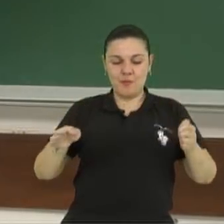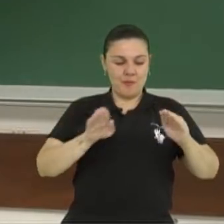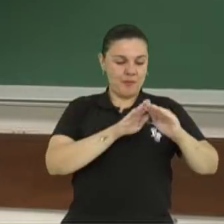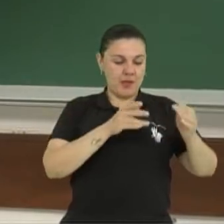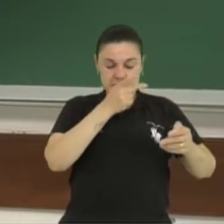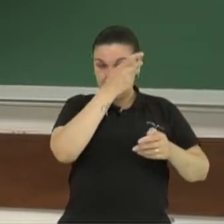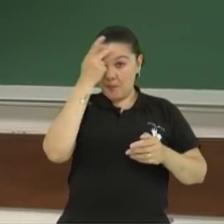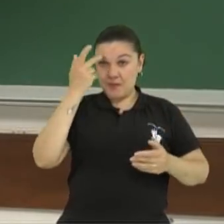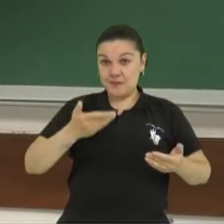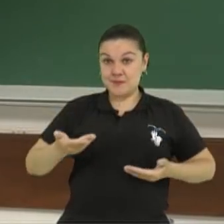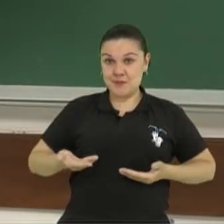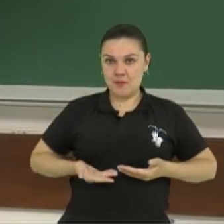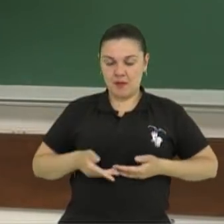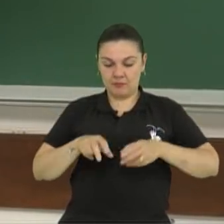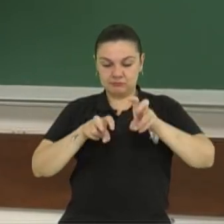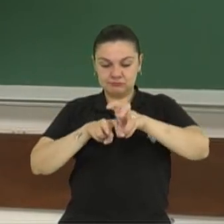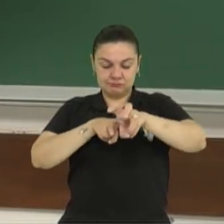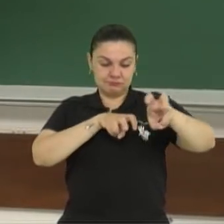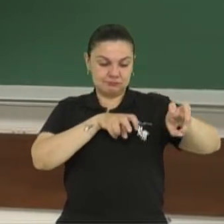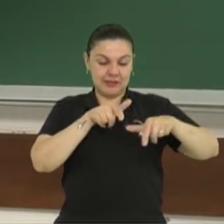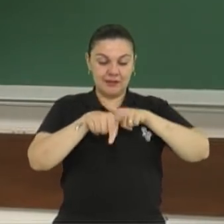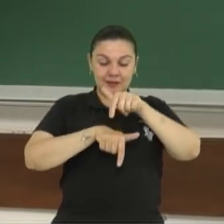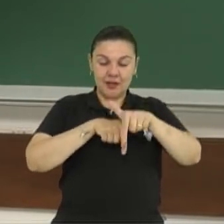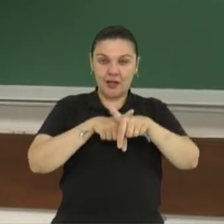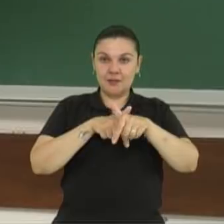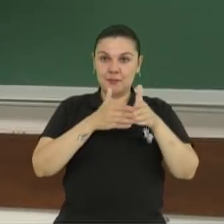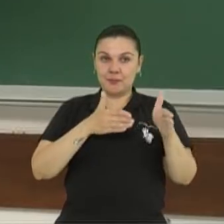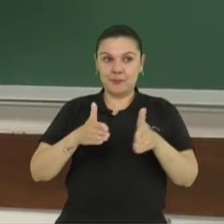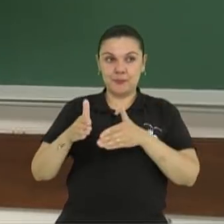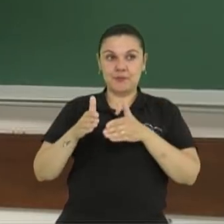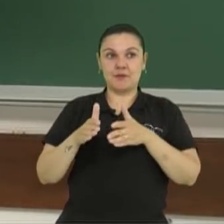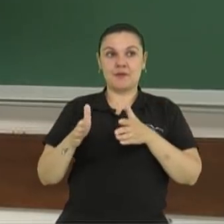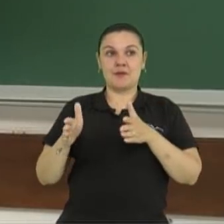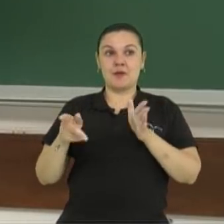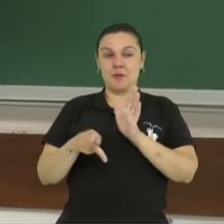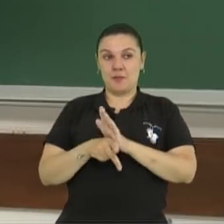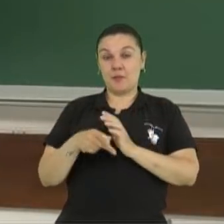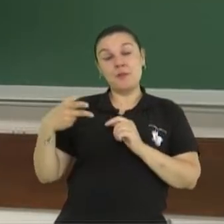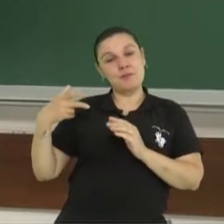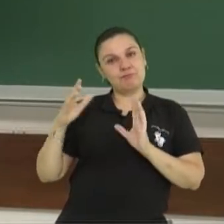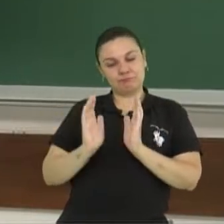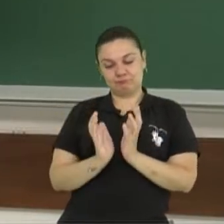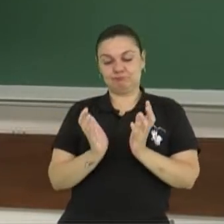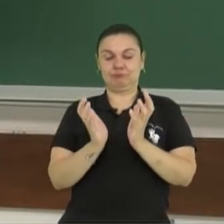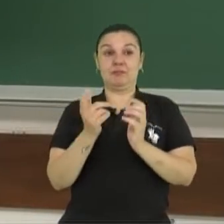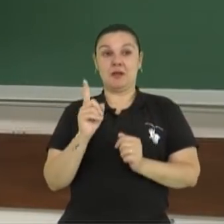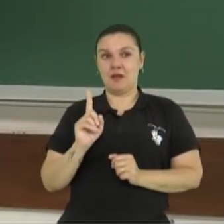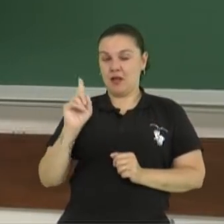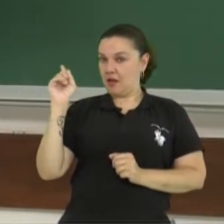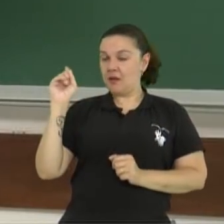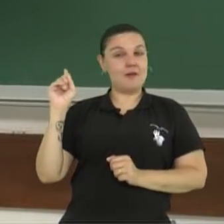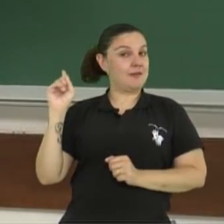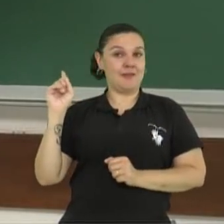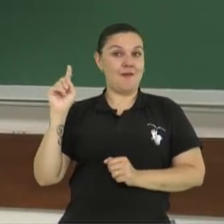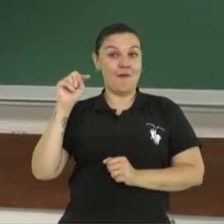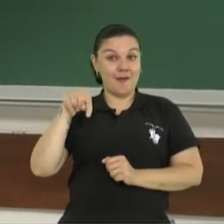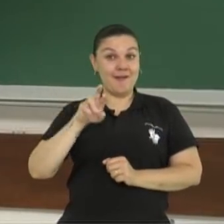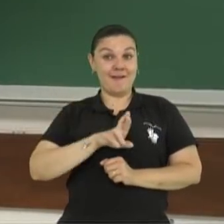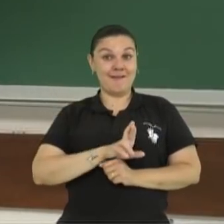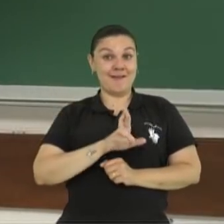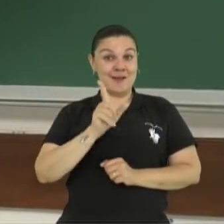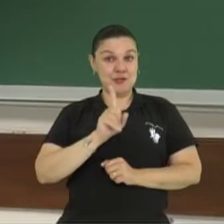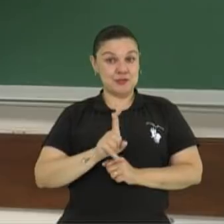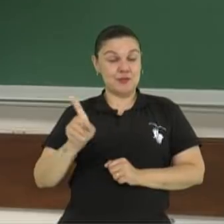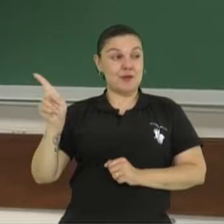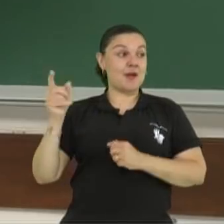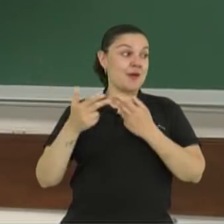várias pessoas, né, ali trabalhando naquele processo de produção da porcelana. Aqui a gente já pode ver que é diferente, né,